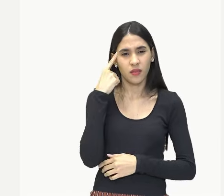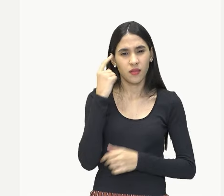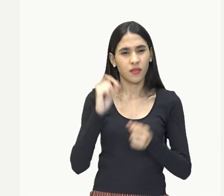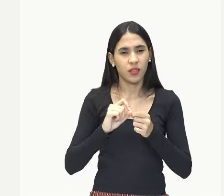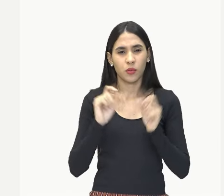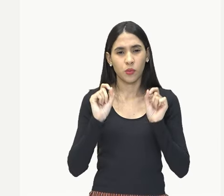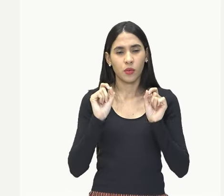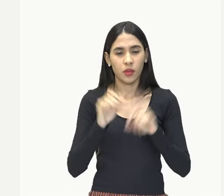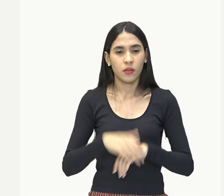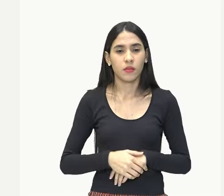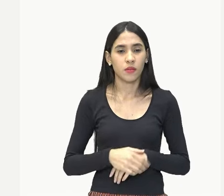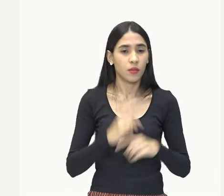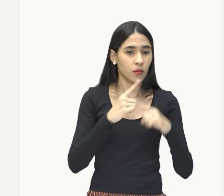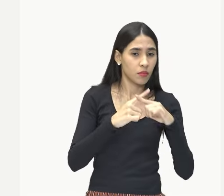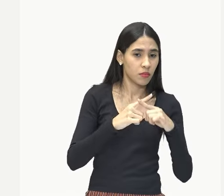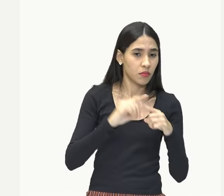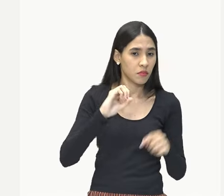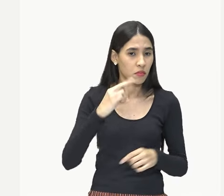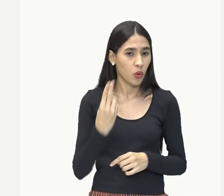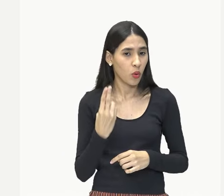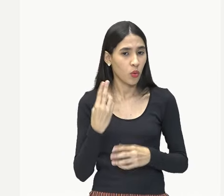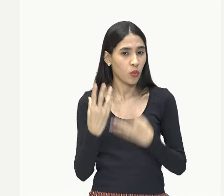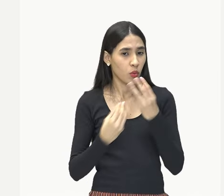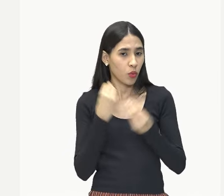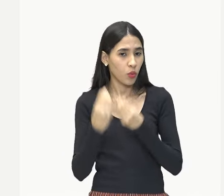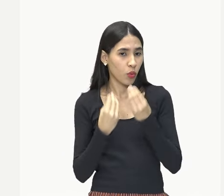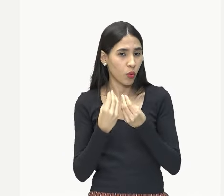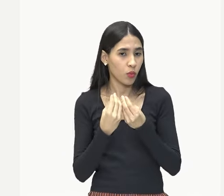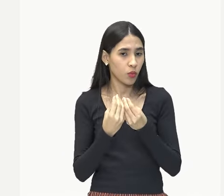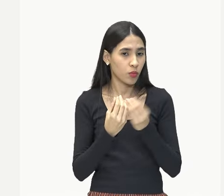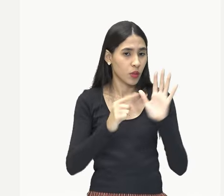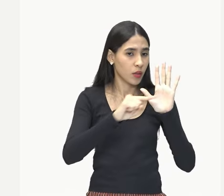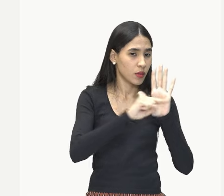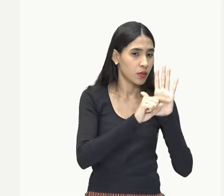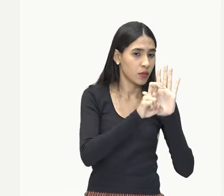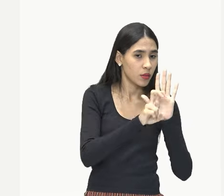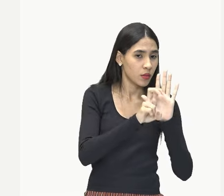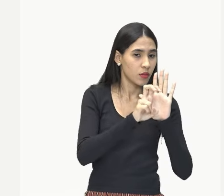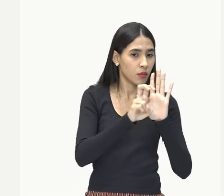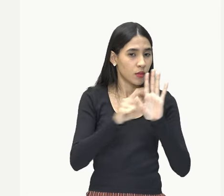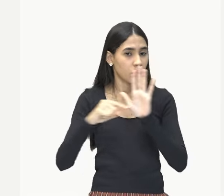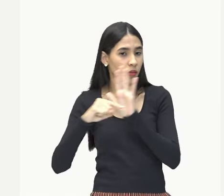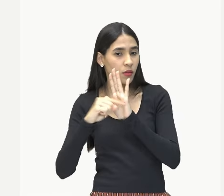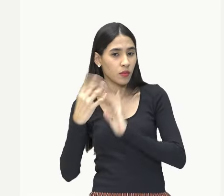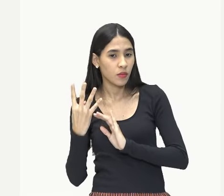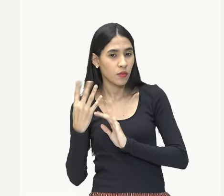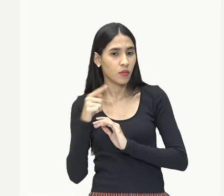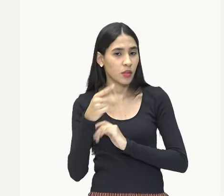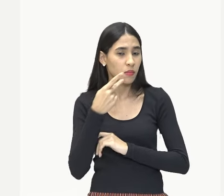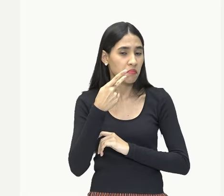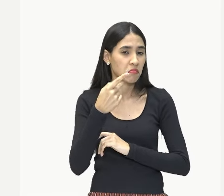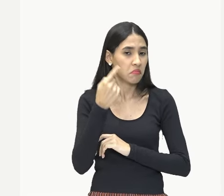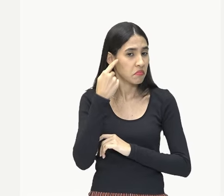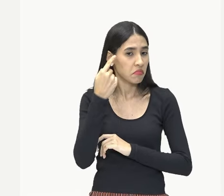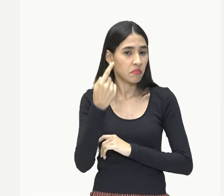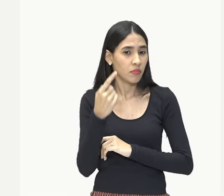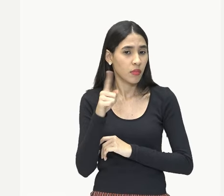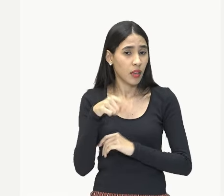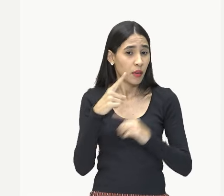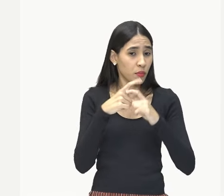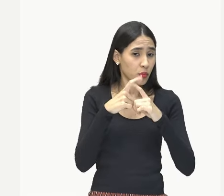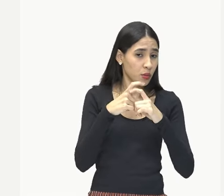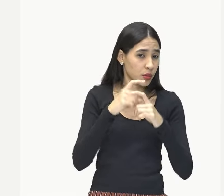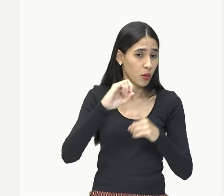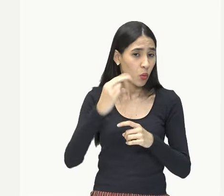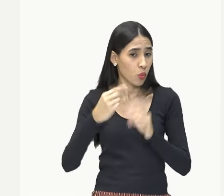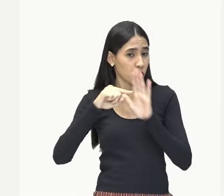A multiplicação ou como aparece esse sinal aqui? Você pode dizer, pensar, né? É a multiplicação